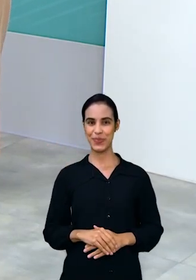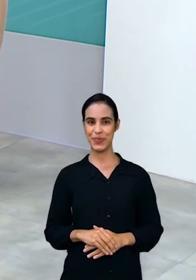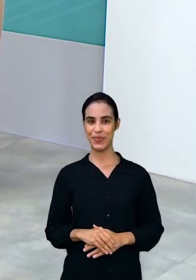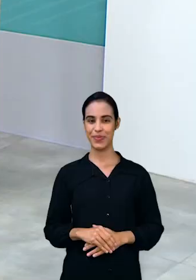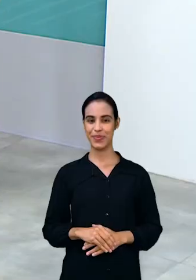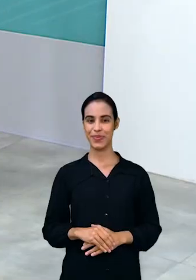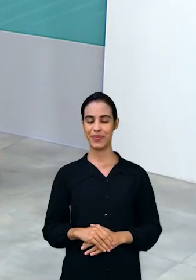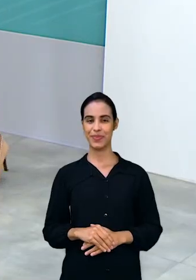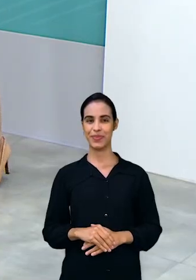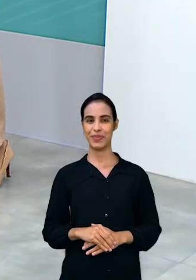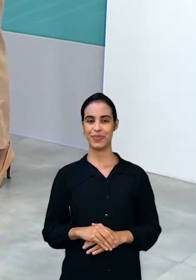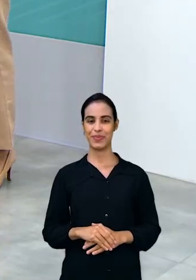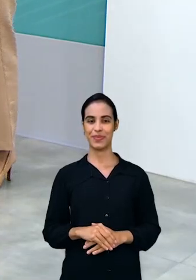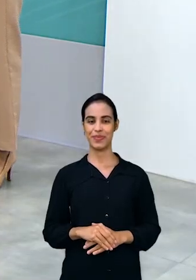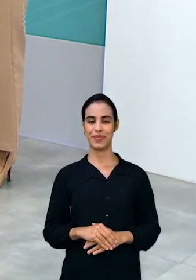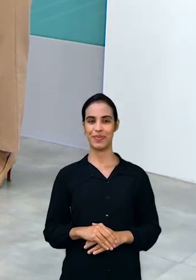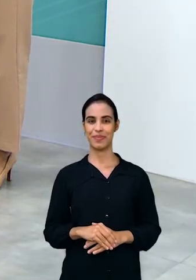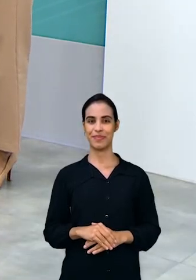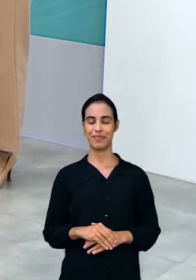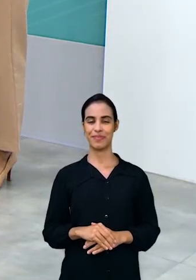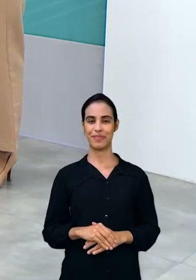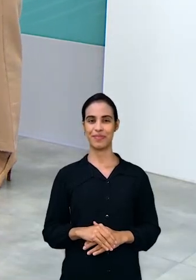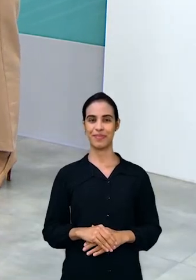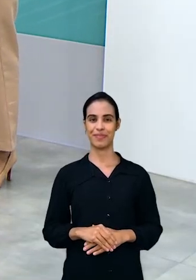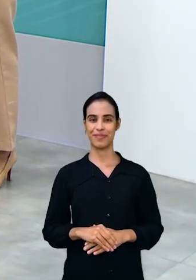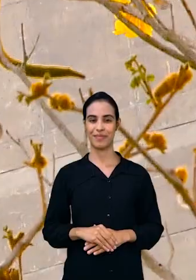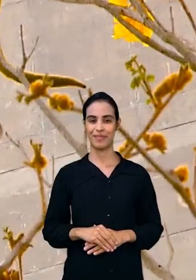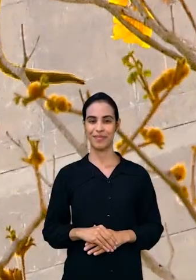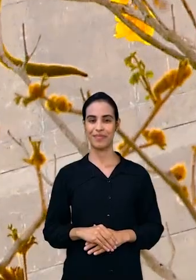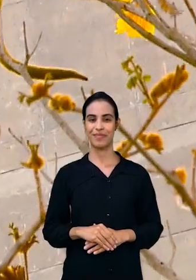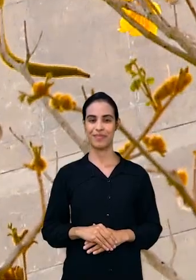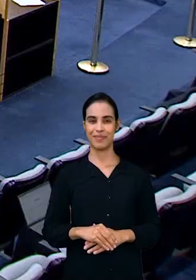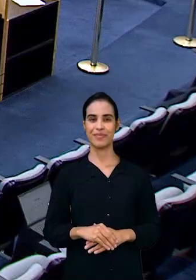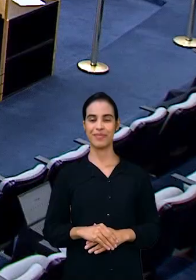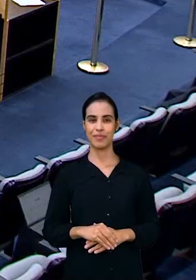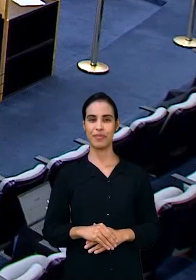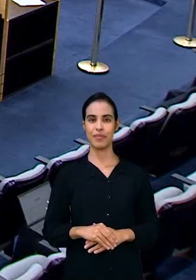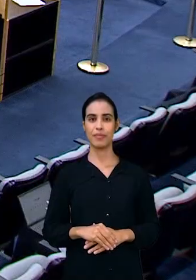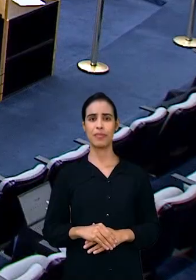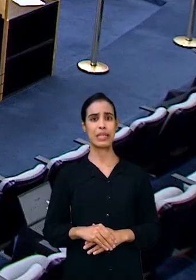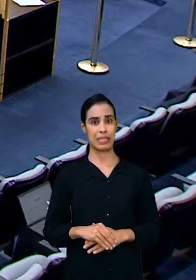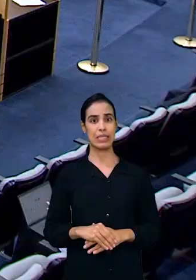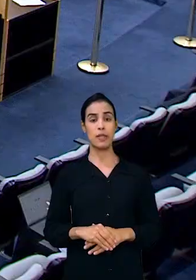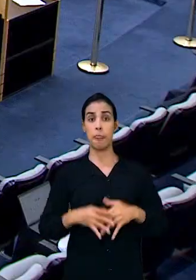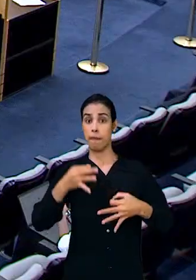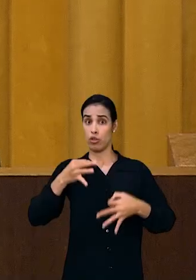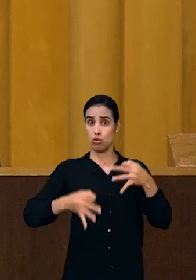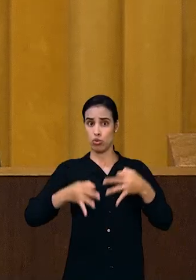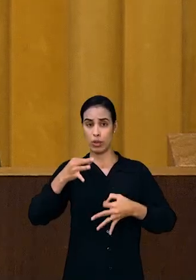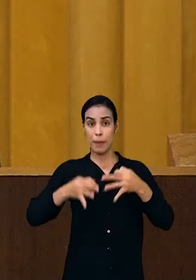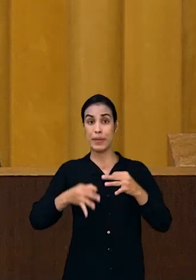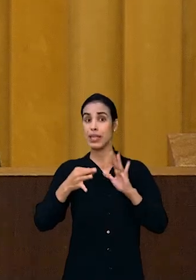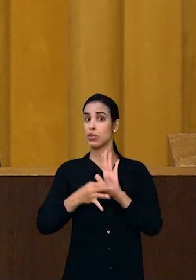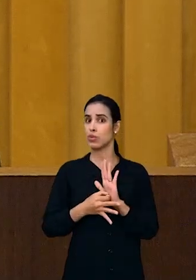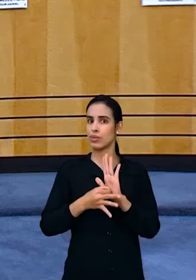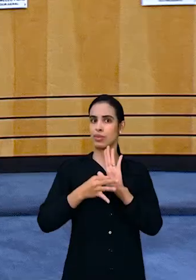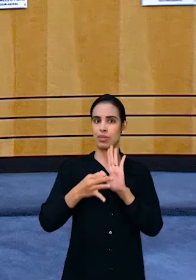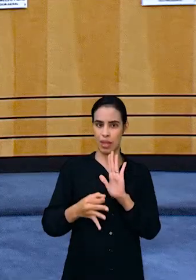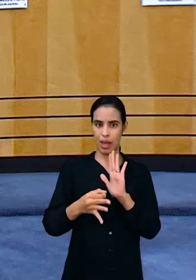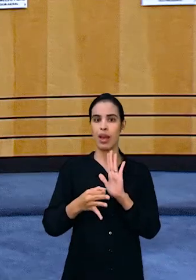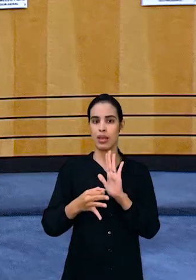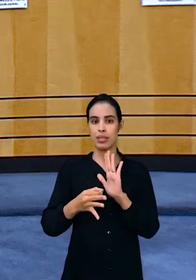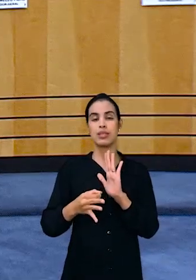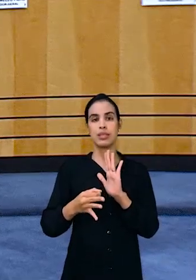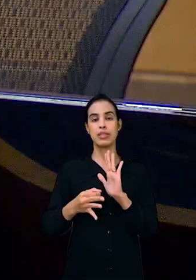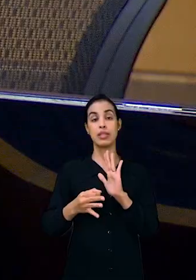especial. Vamos ver. Julgamentos de grande repercussão,